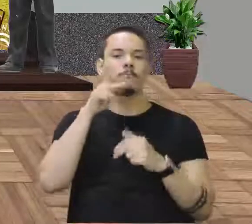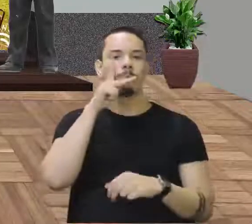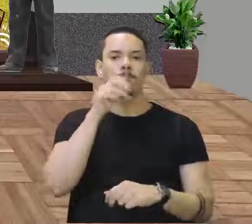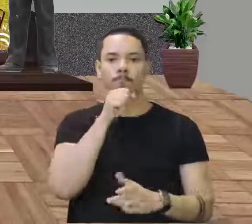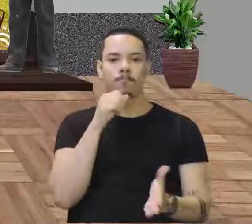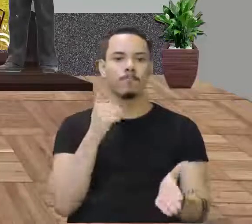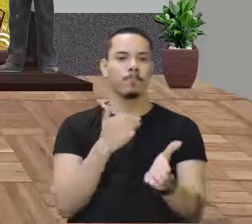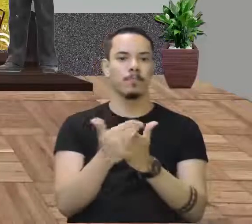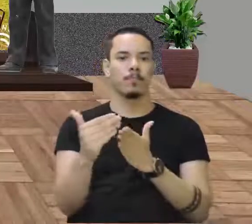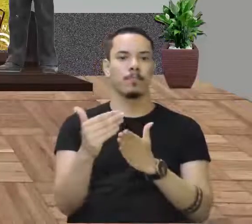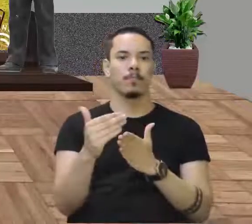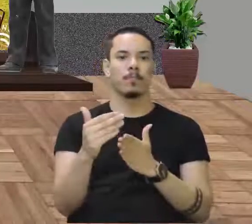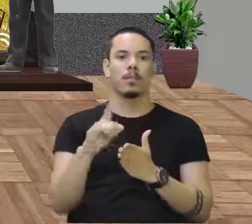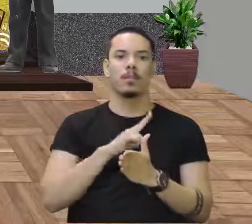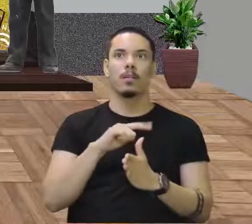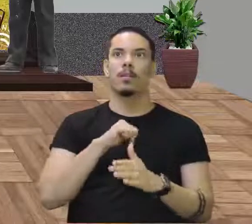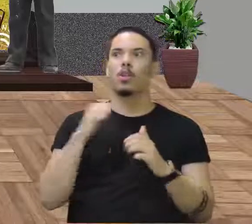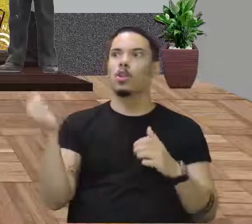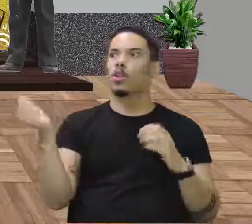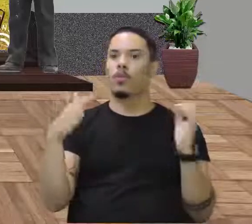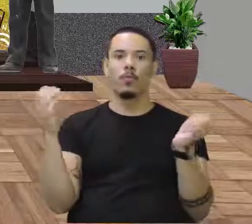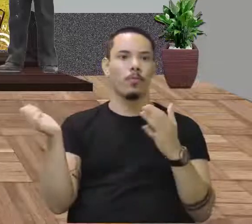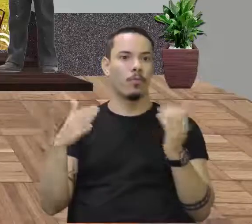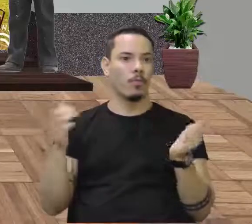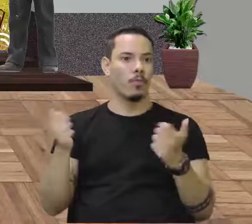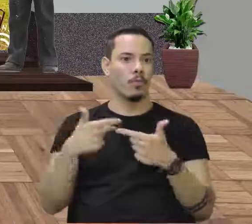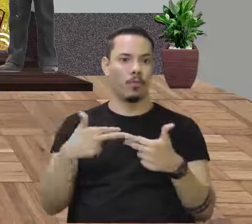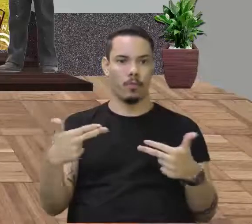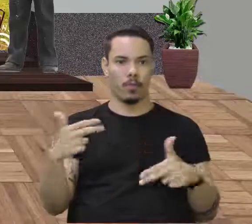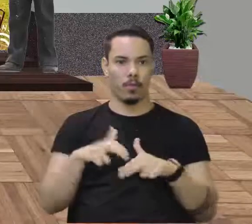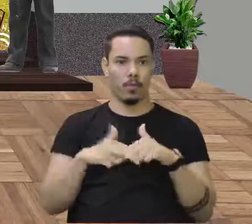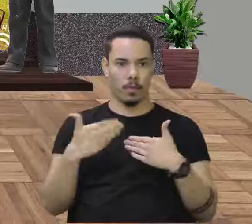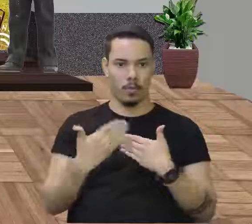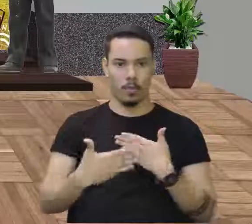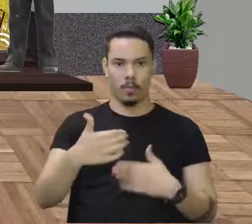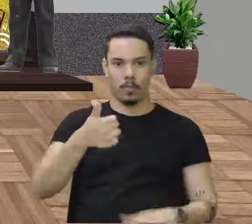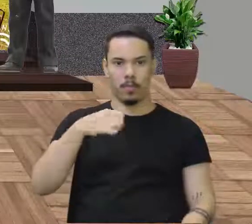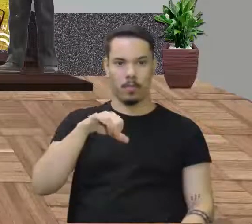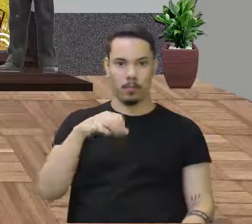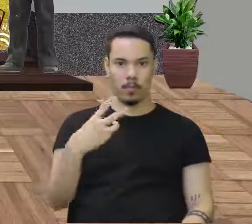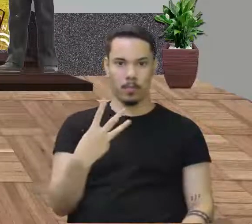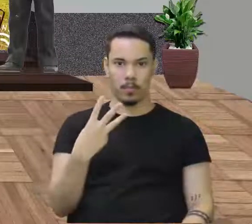respirar novos ares a partir de 43.